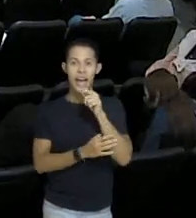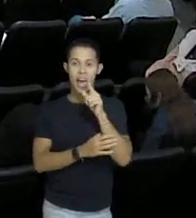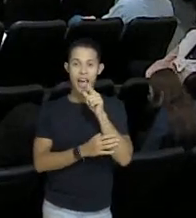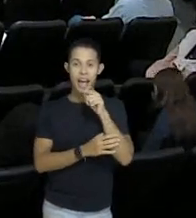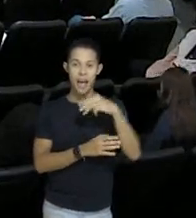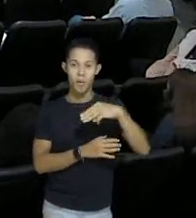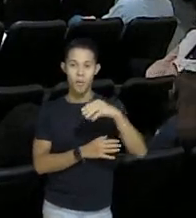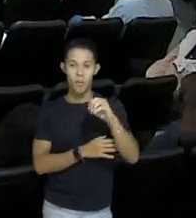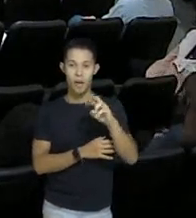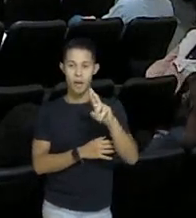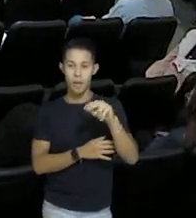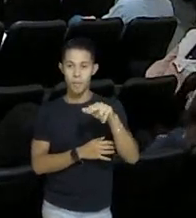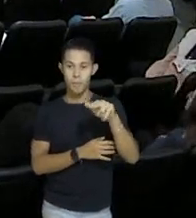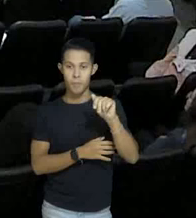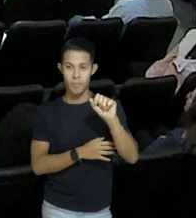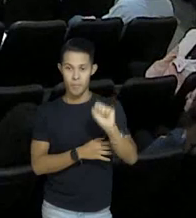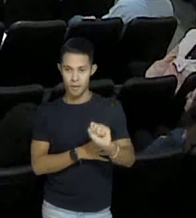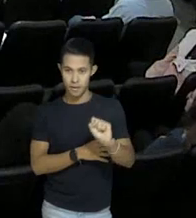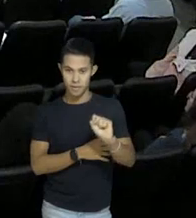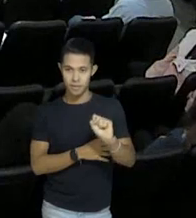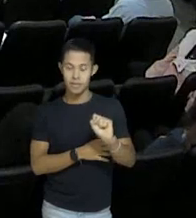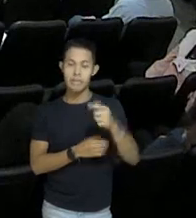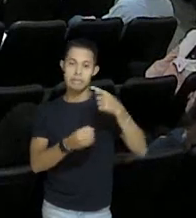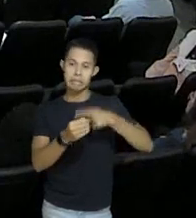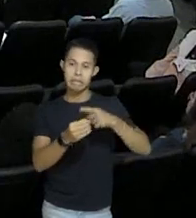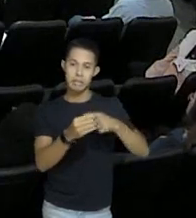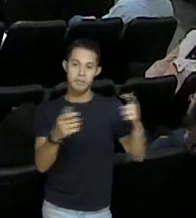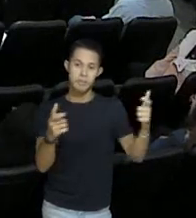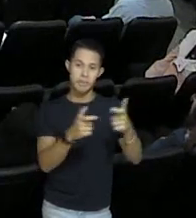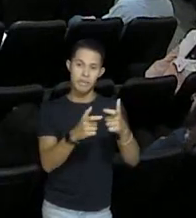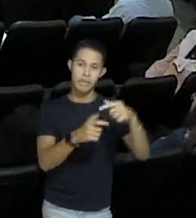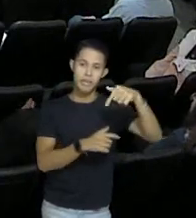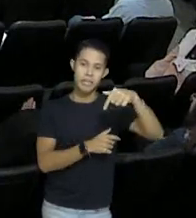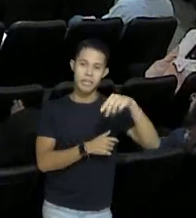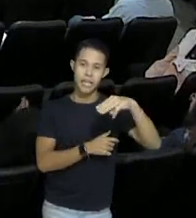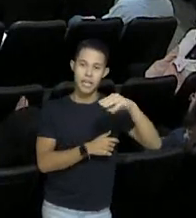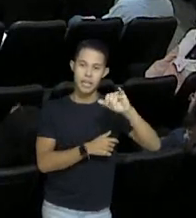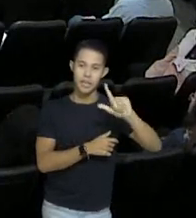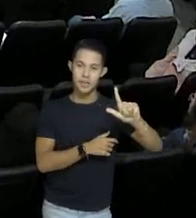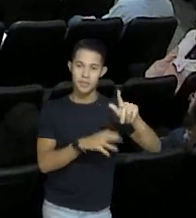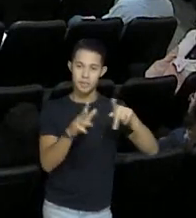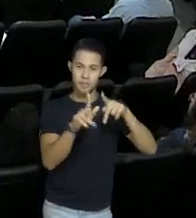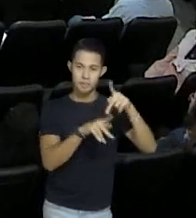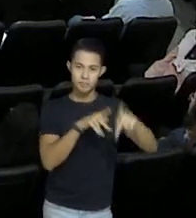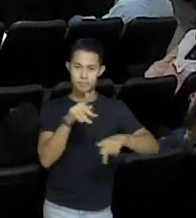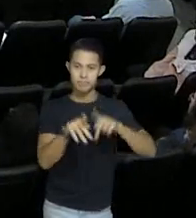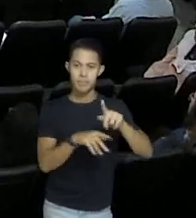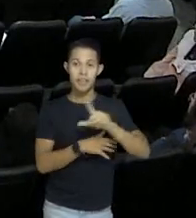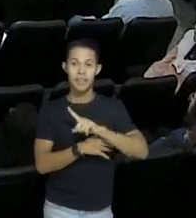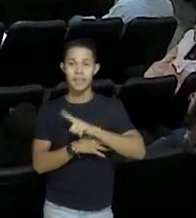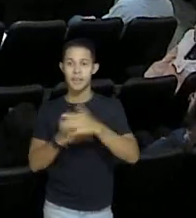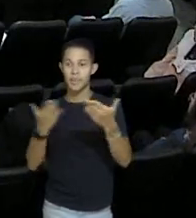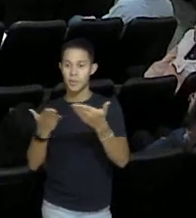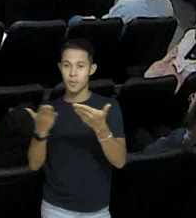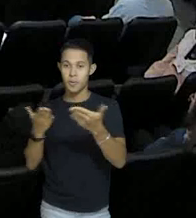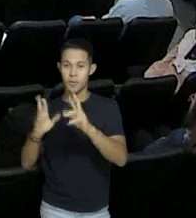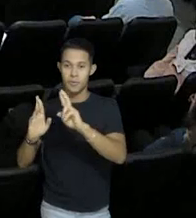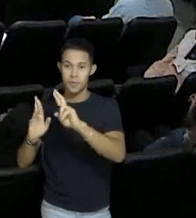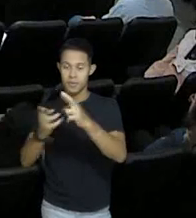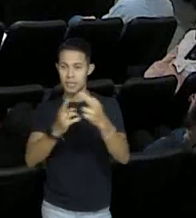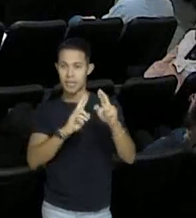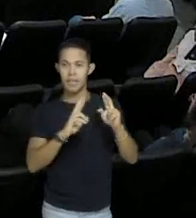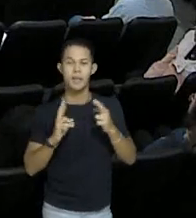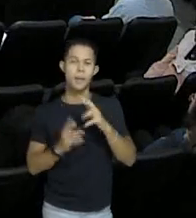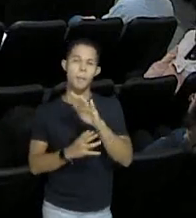quilômetros da capital, uma cidade pequena, com 7 mil habitantes. A gente tem hoje na rede